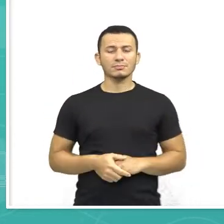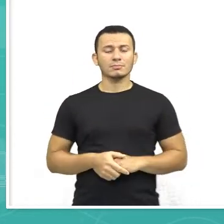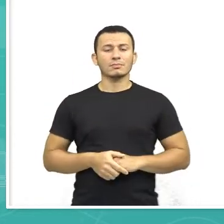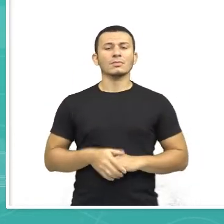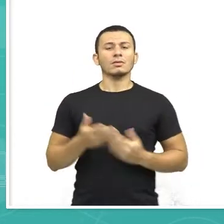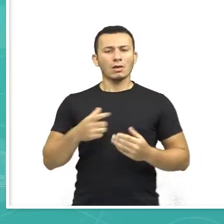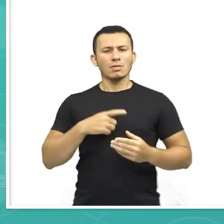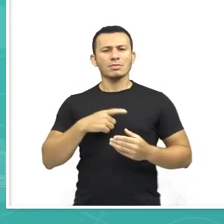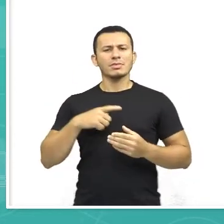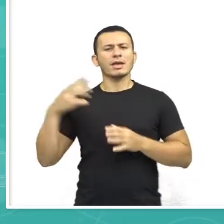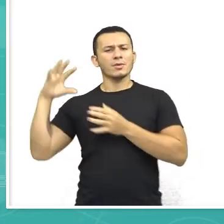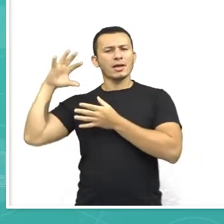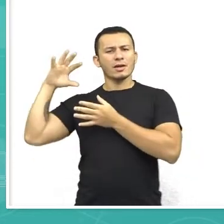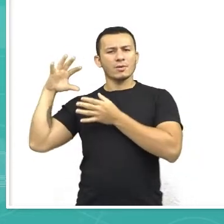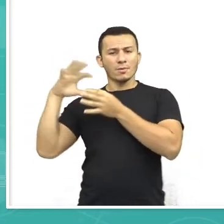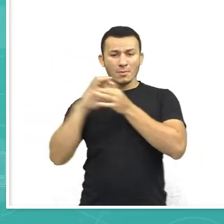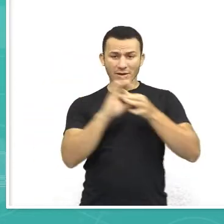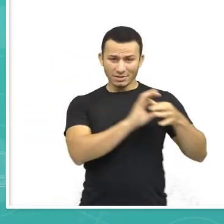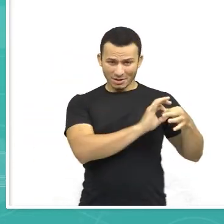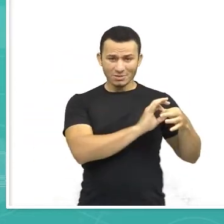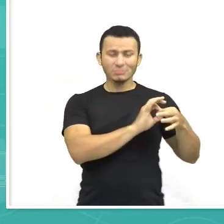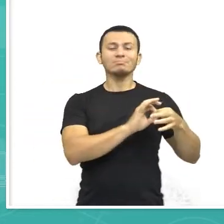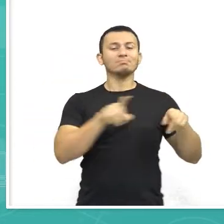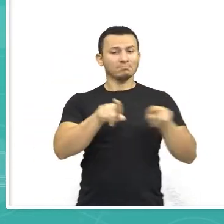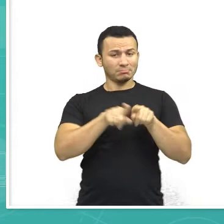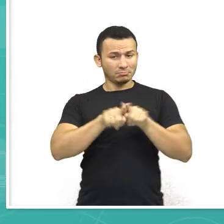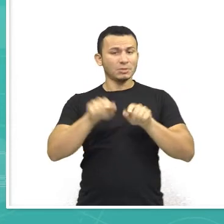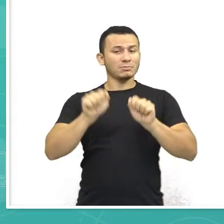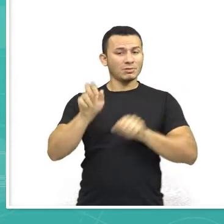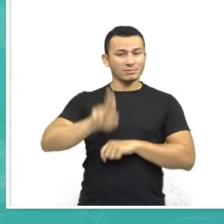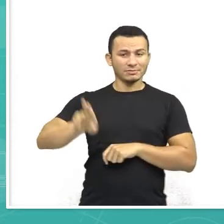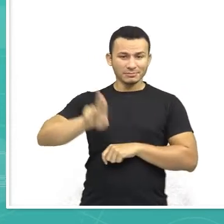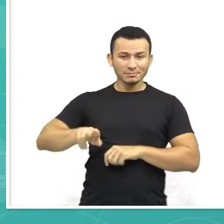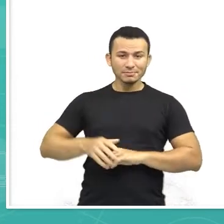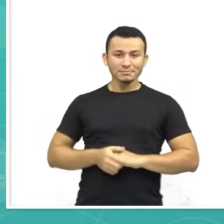de coesão também para o texto, ele vai servir para isso também.